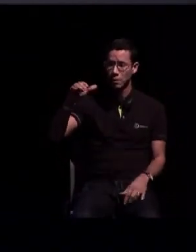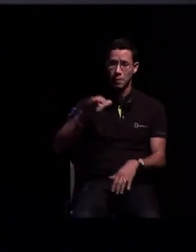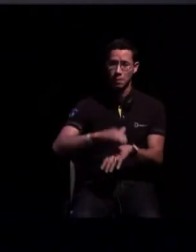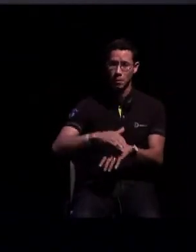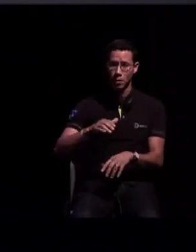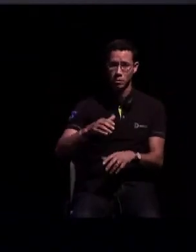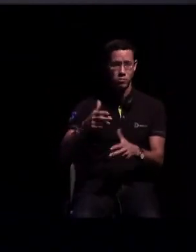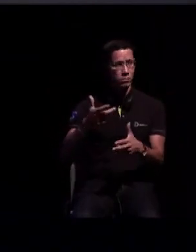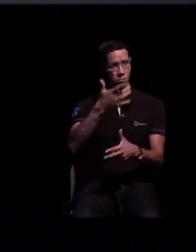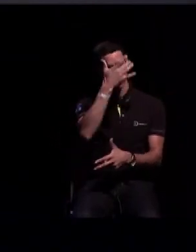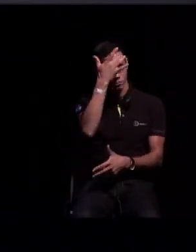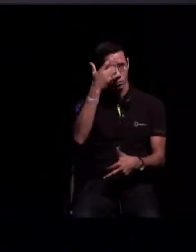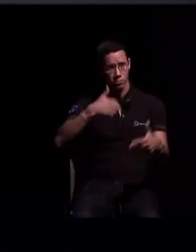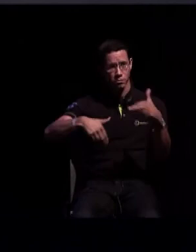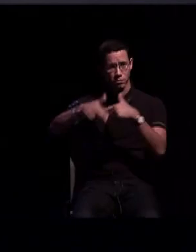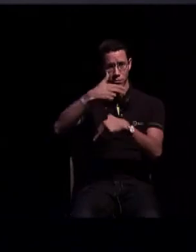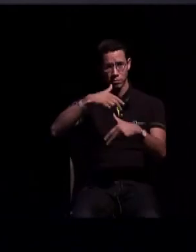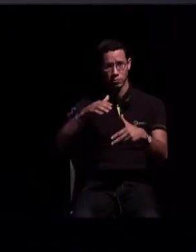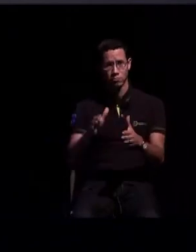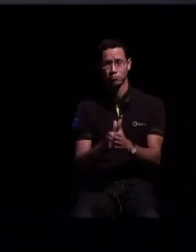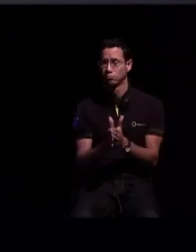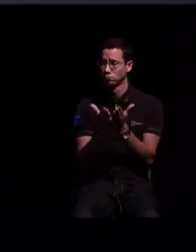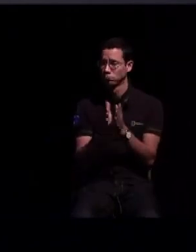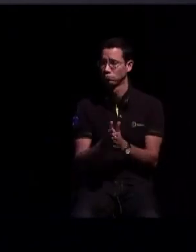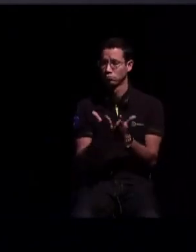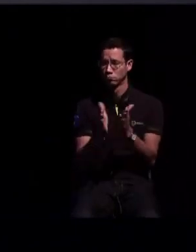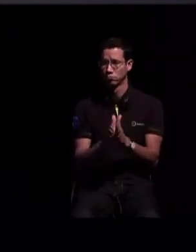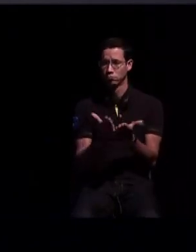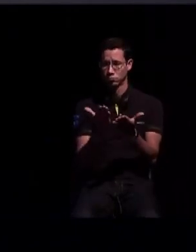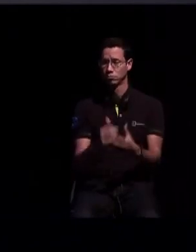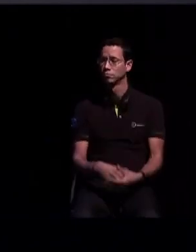desse, pobre, né, quer dizer,